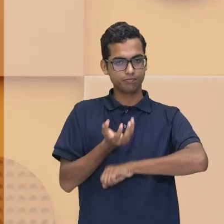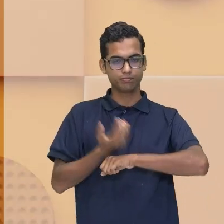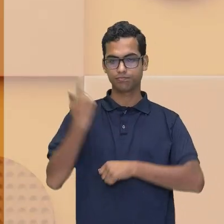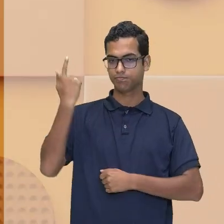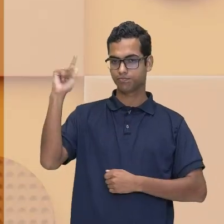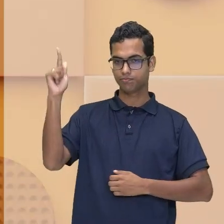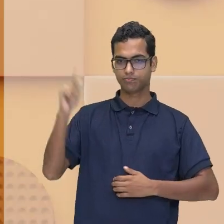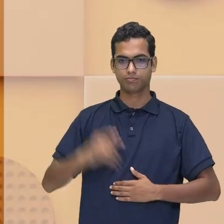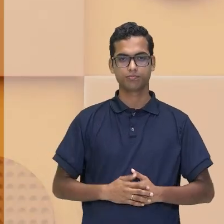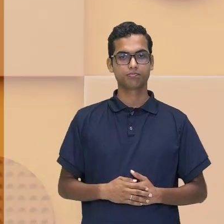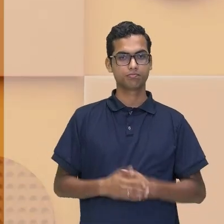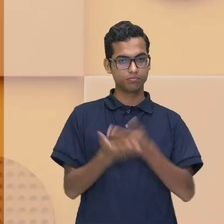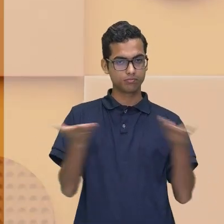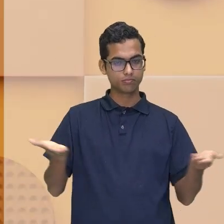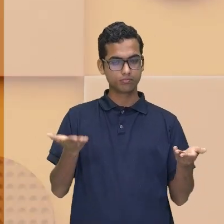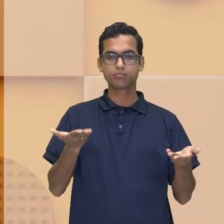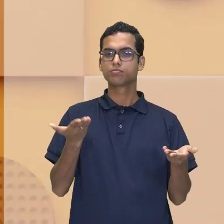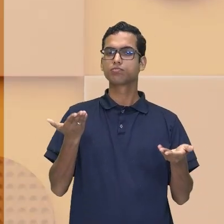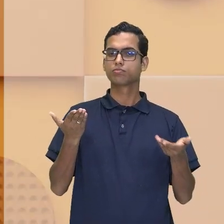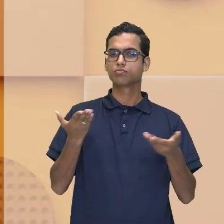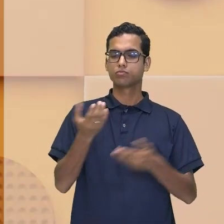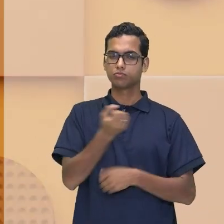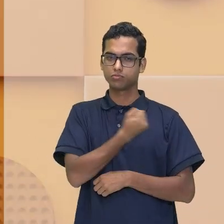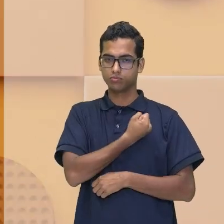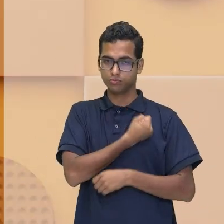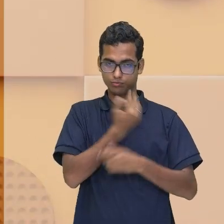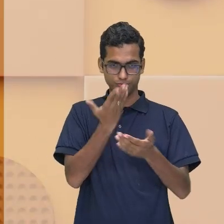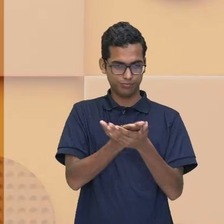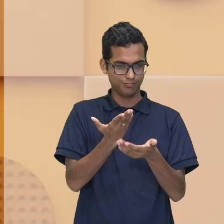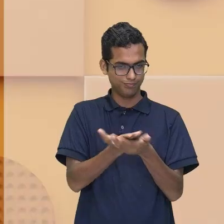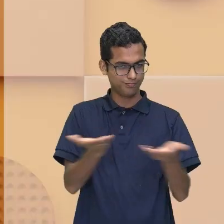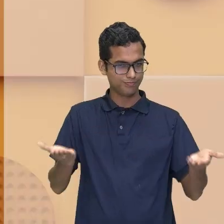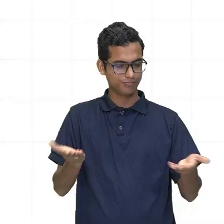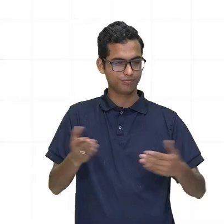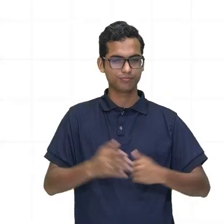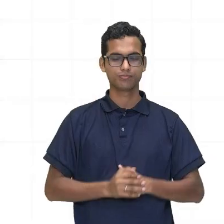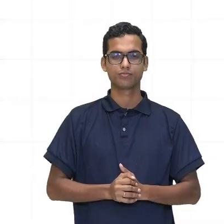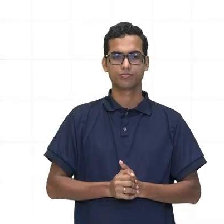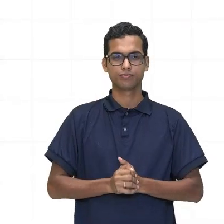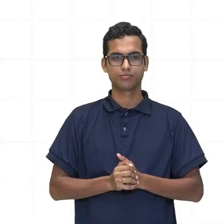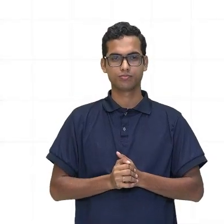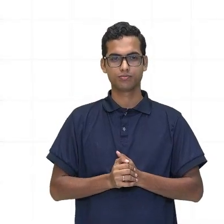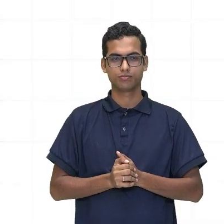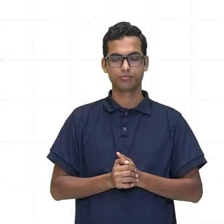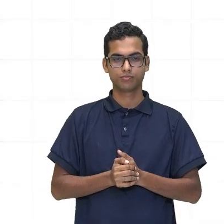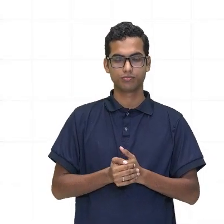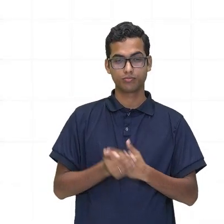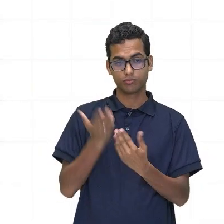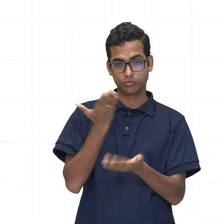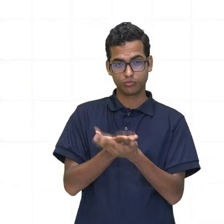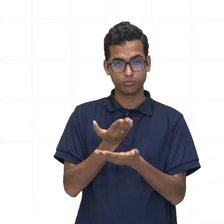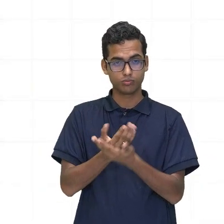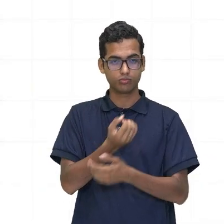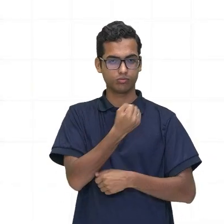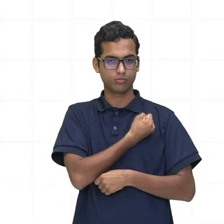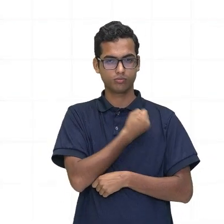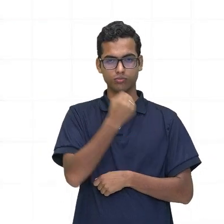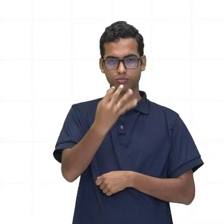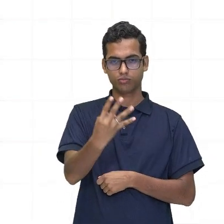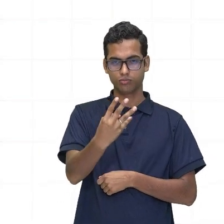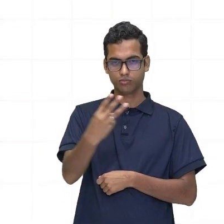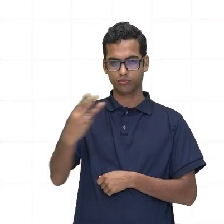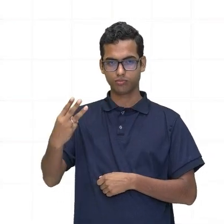de Geografia. Vamos verificar o número da nossa aula? Então, temos aí, olha, a nossa aula de número